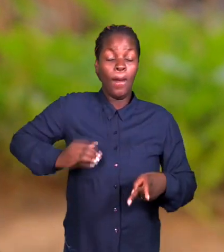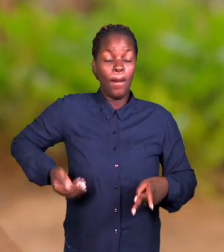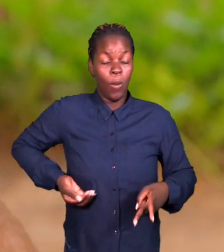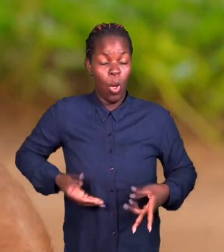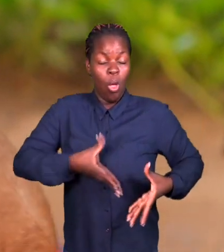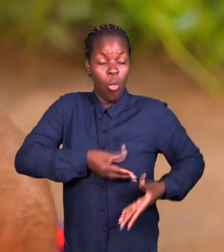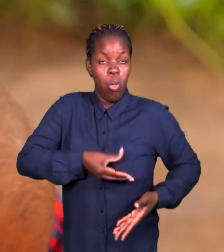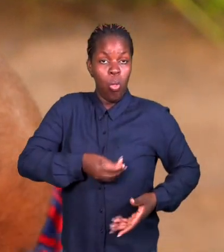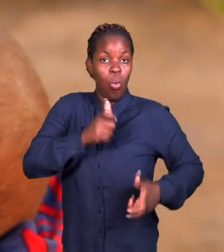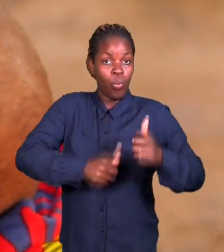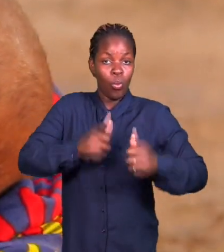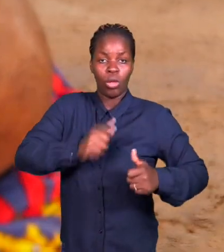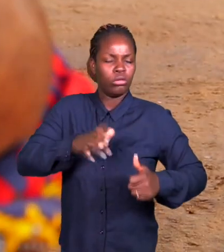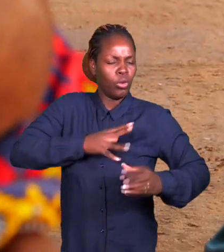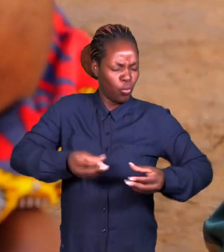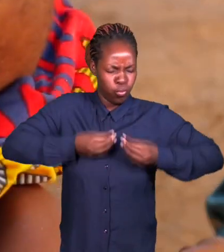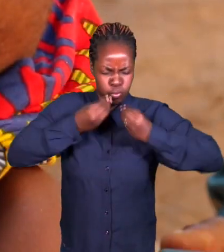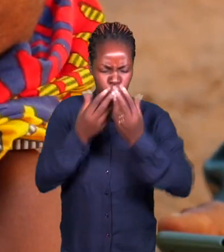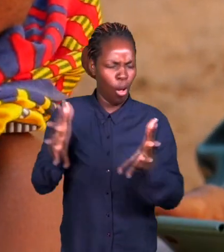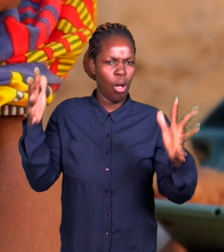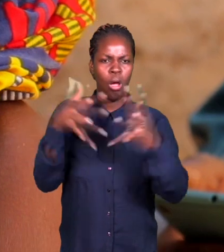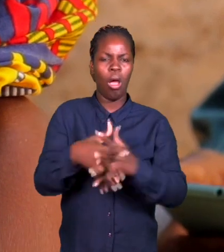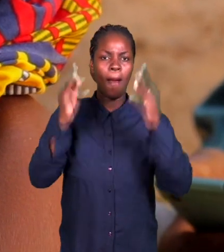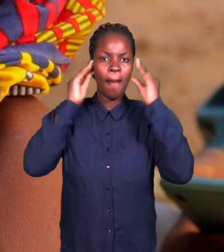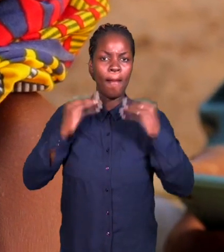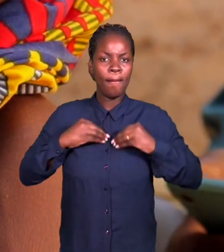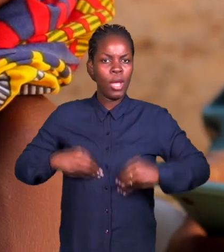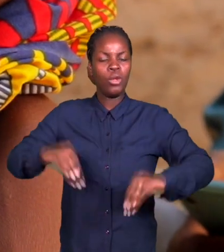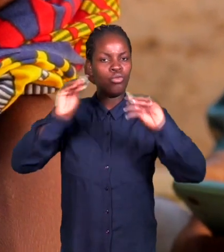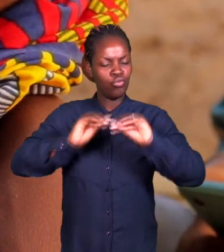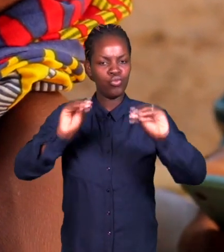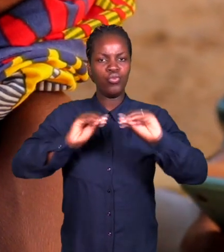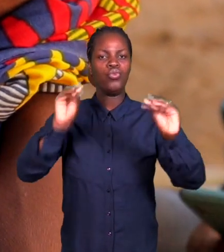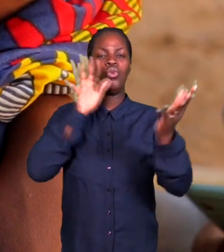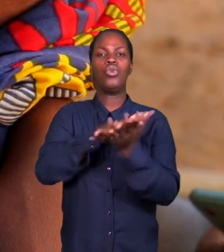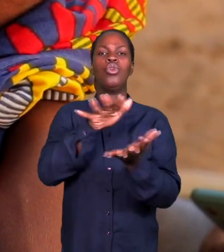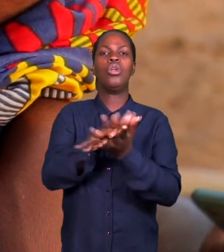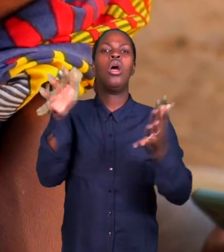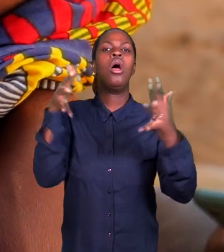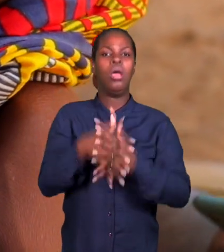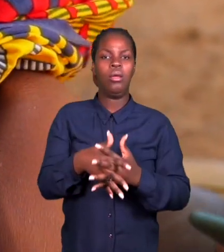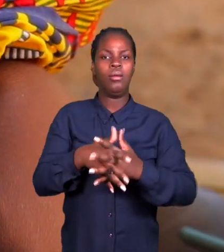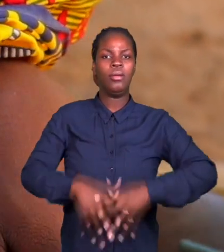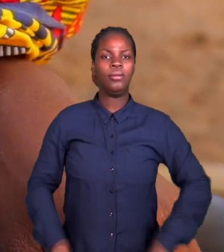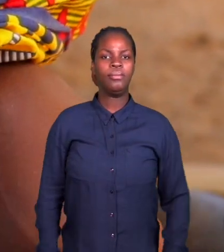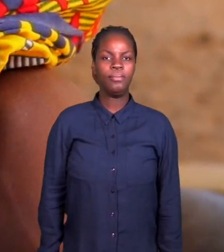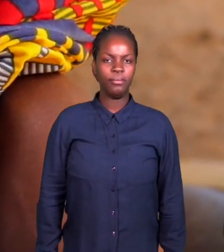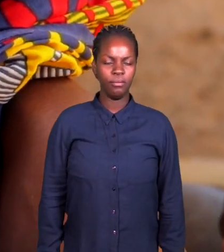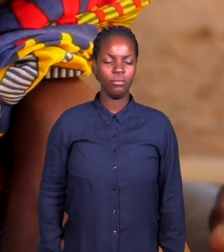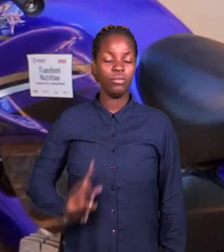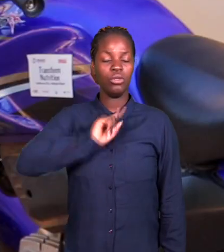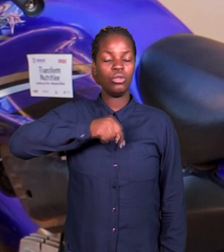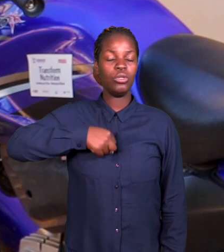têm recebido todas as informações necessárias, vindas principalmente de profissionais de saúde especializados no